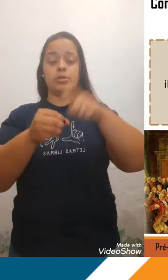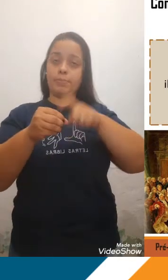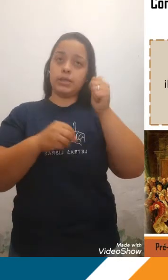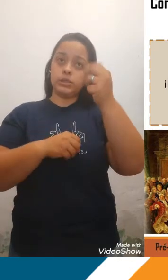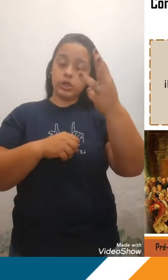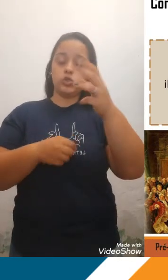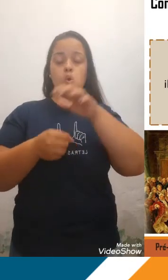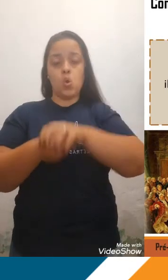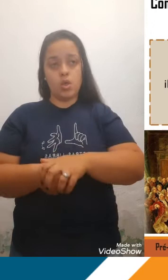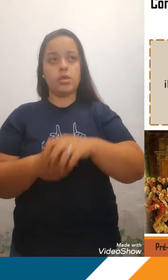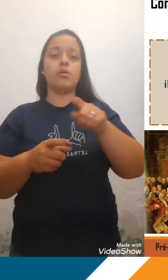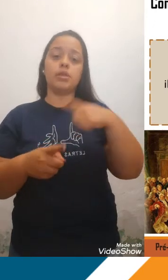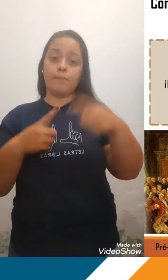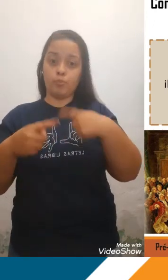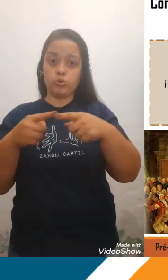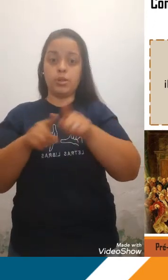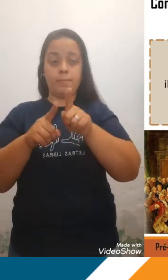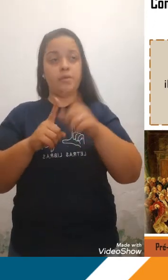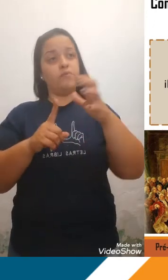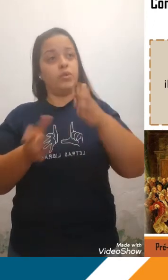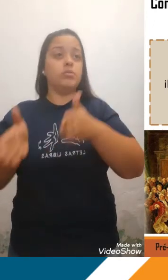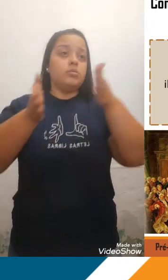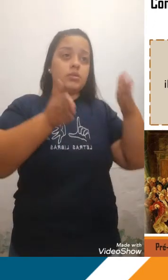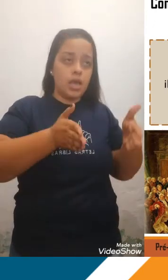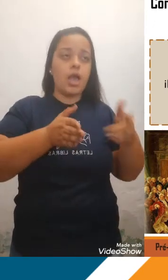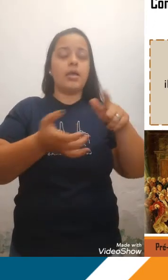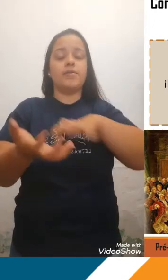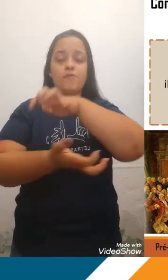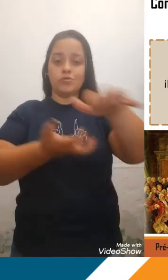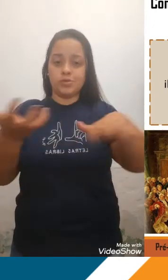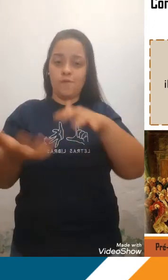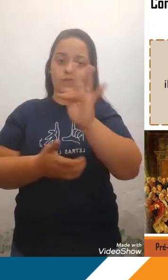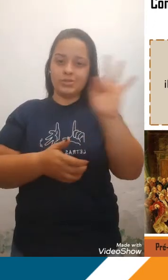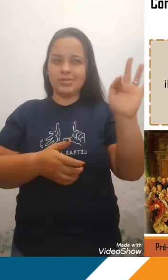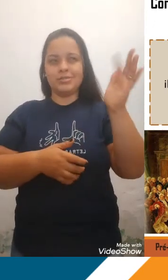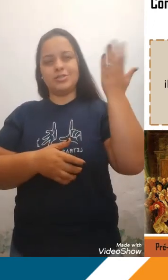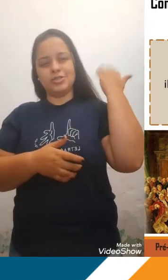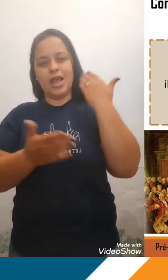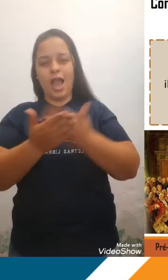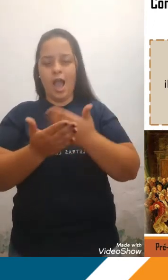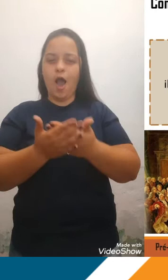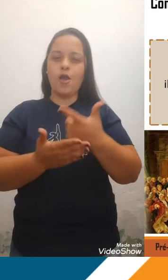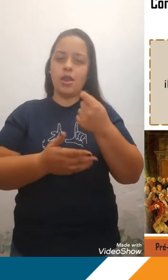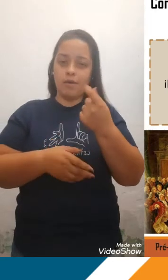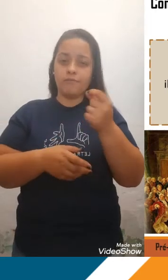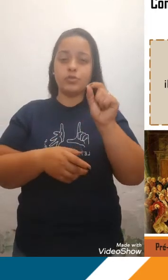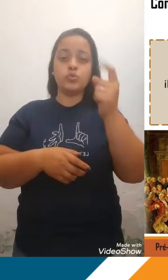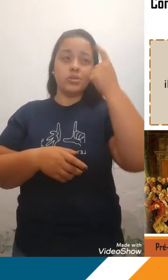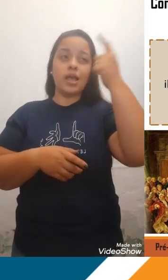1776. Assim como no processo da Revolução Francesa, elemento que a gente viu na aula 20, que trarão